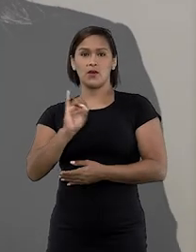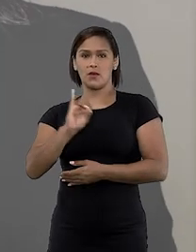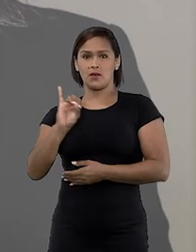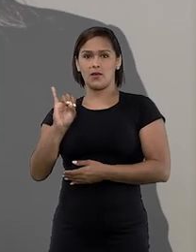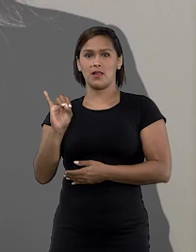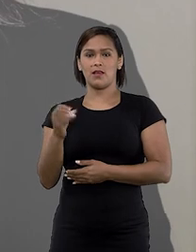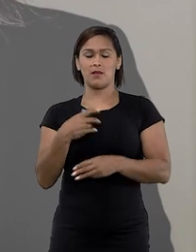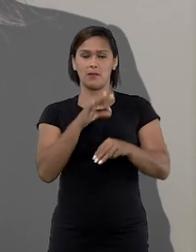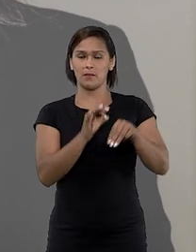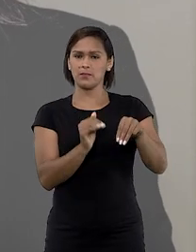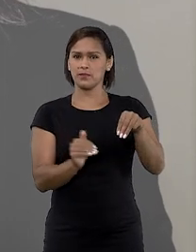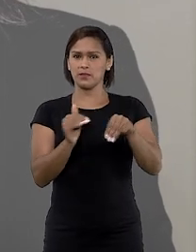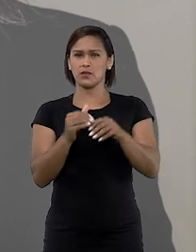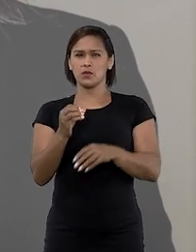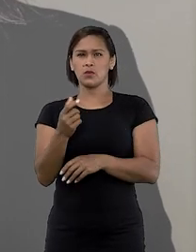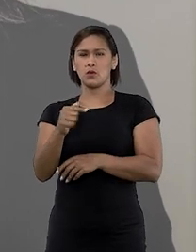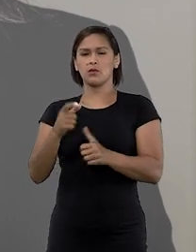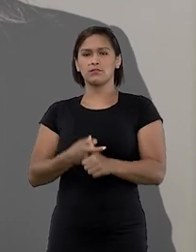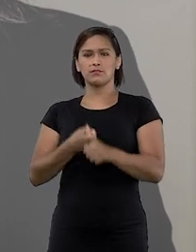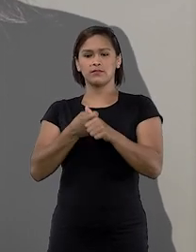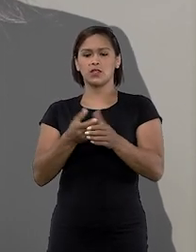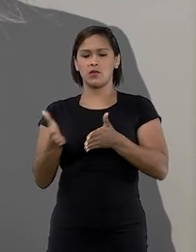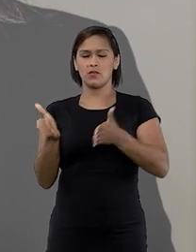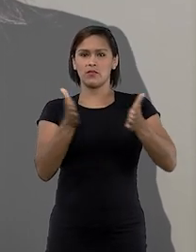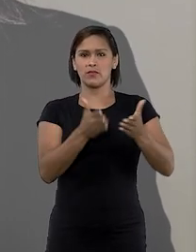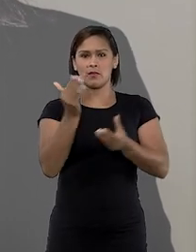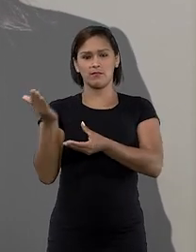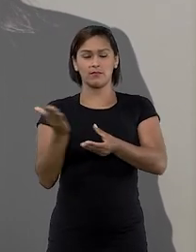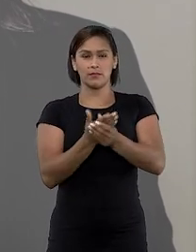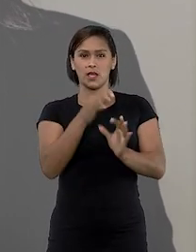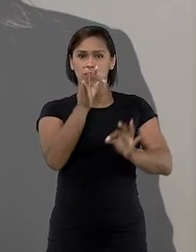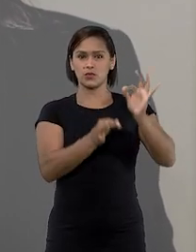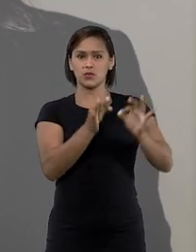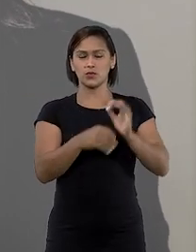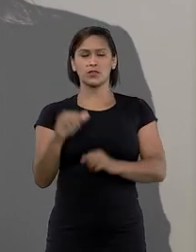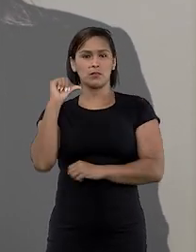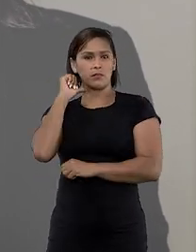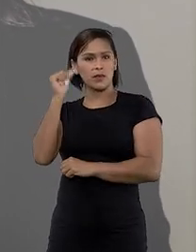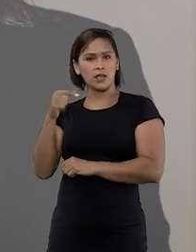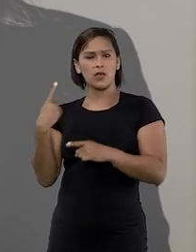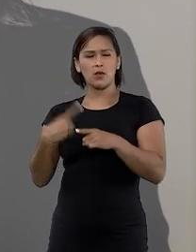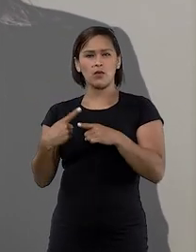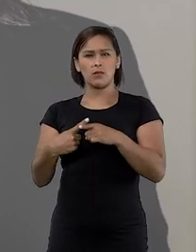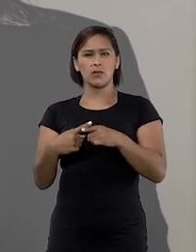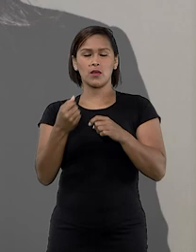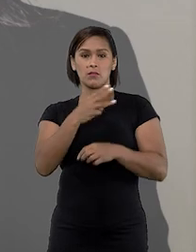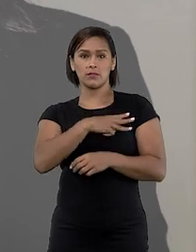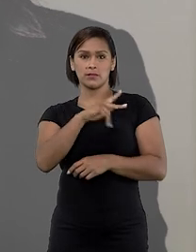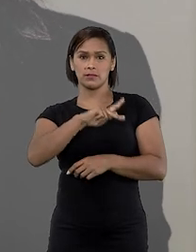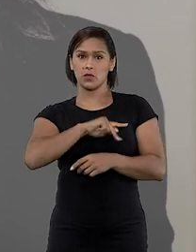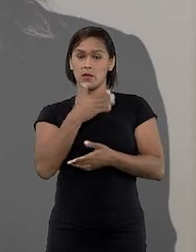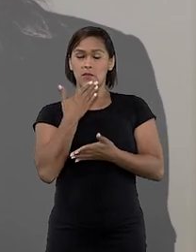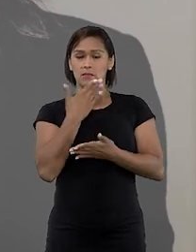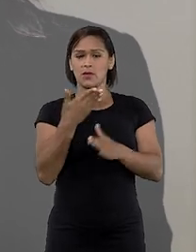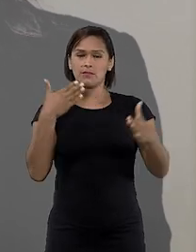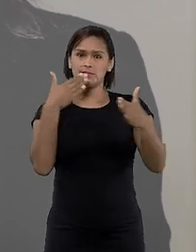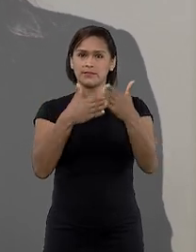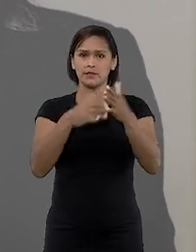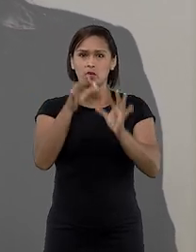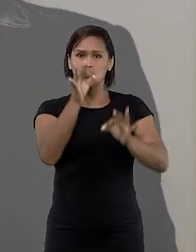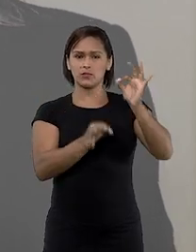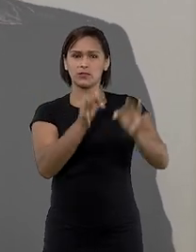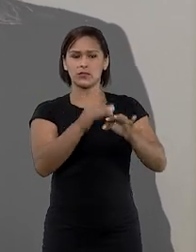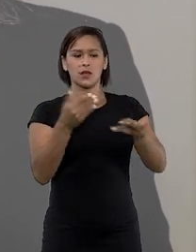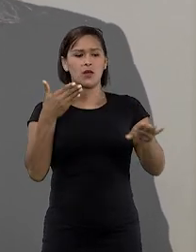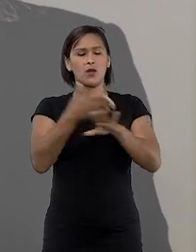Olá! O ministro Og Fernandes suspendeu a tramitação de processo na Justiça de Minas Gerais, no qual o Ministério Público pede a intervenção judicial